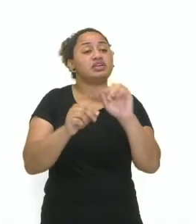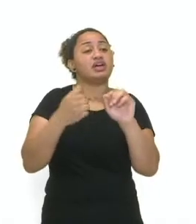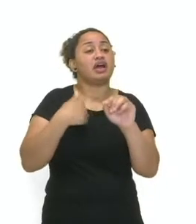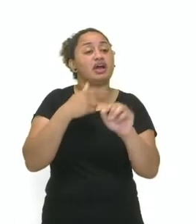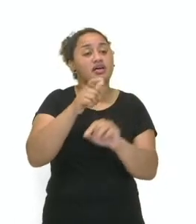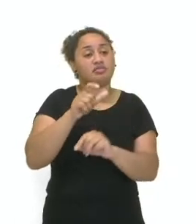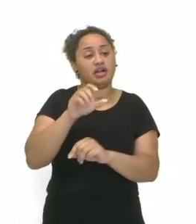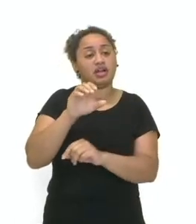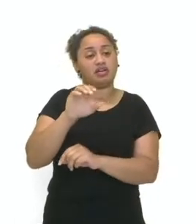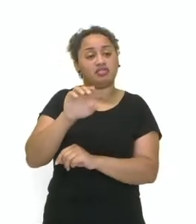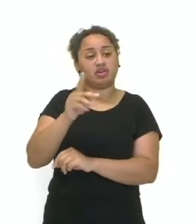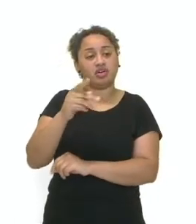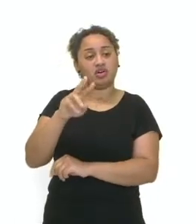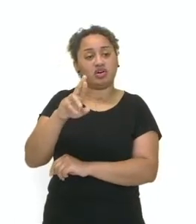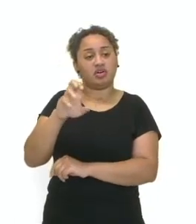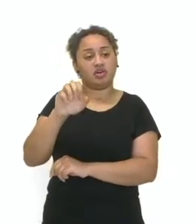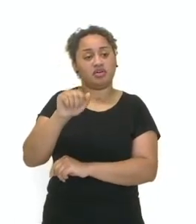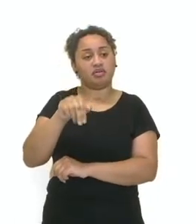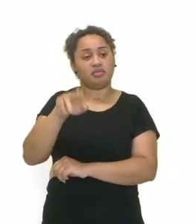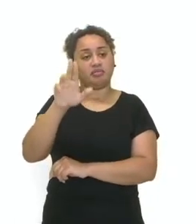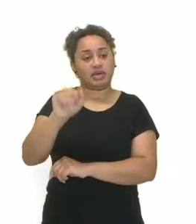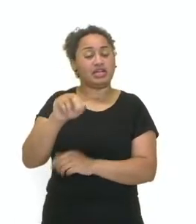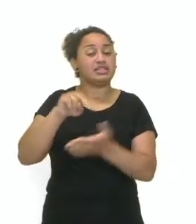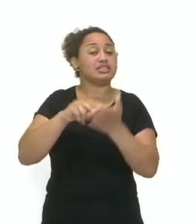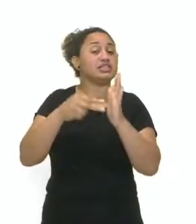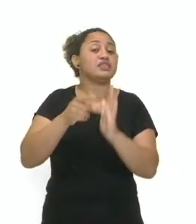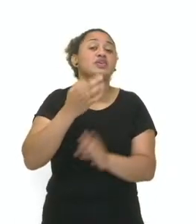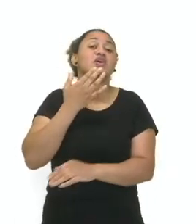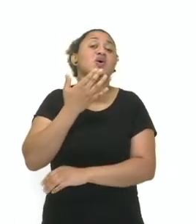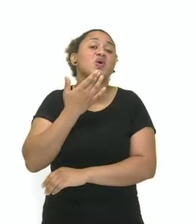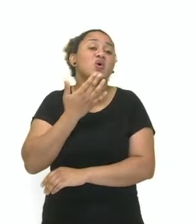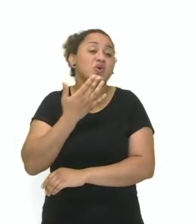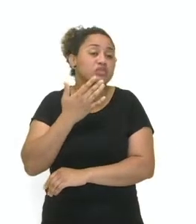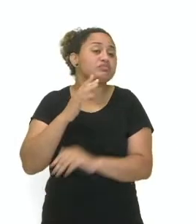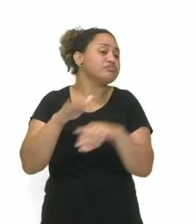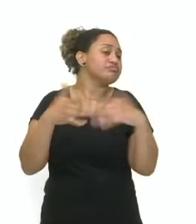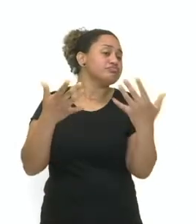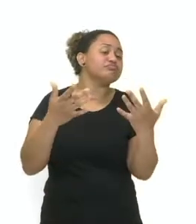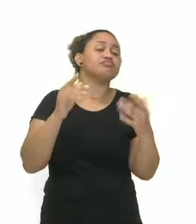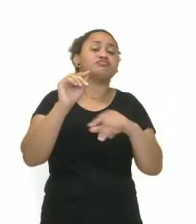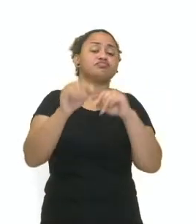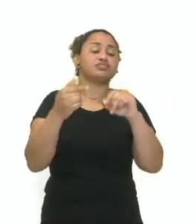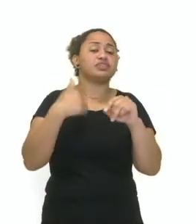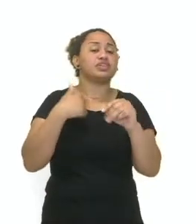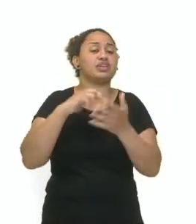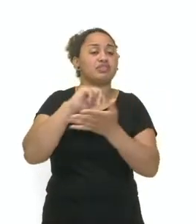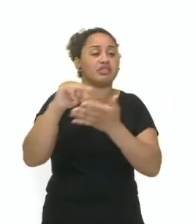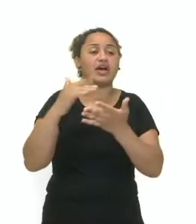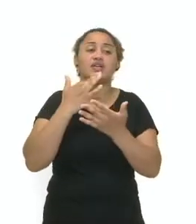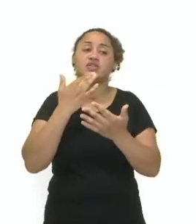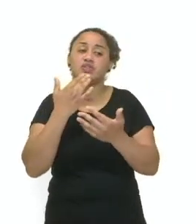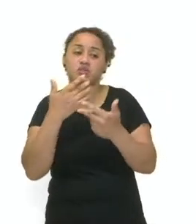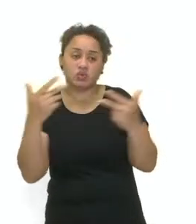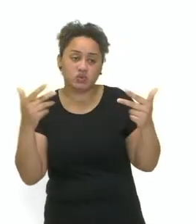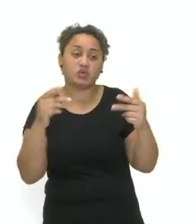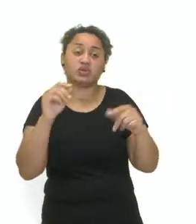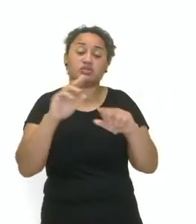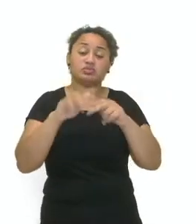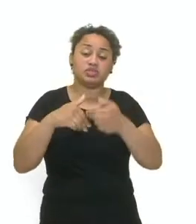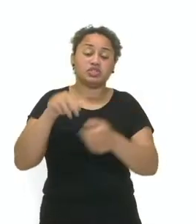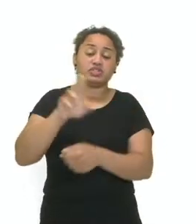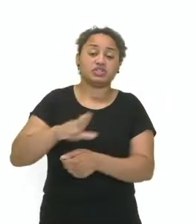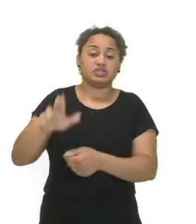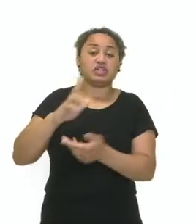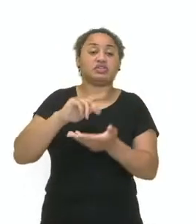palavra grega croma, né? Que significa a cor. Então, é uma gravura que tem várias cores e para isso vai utilizar